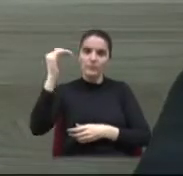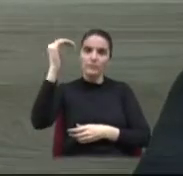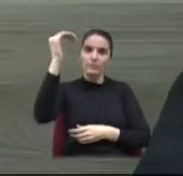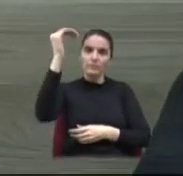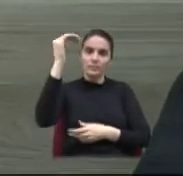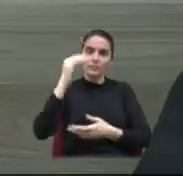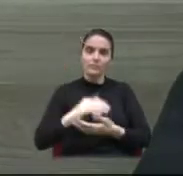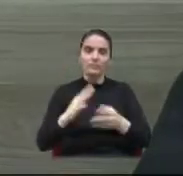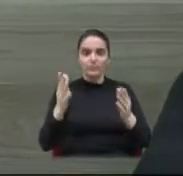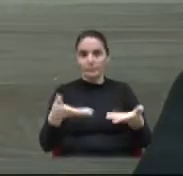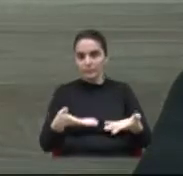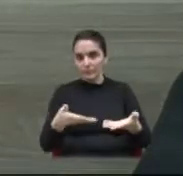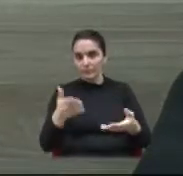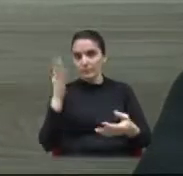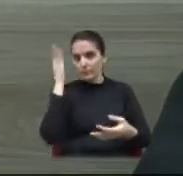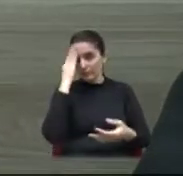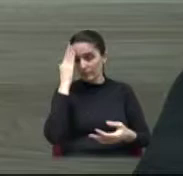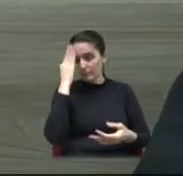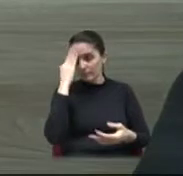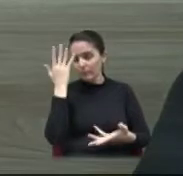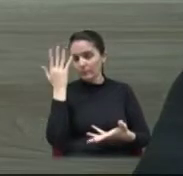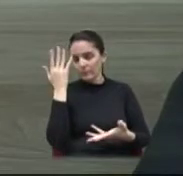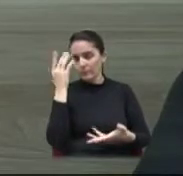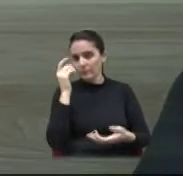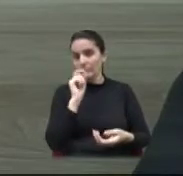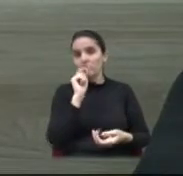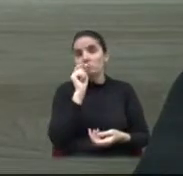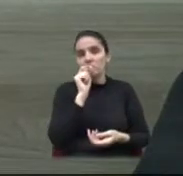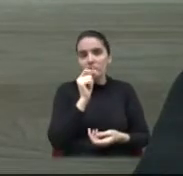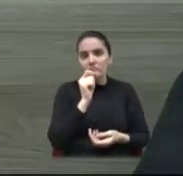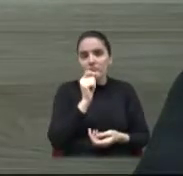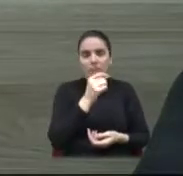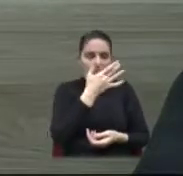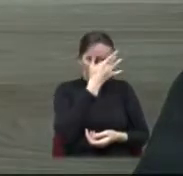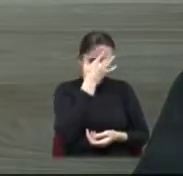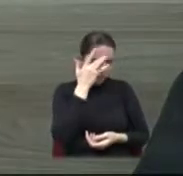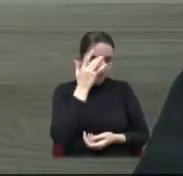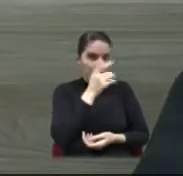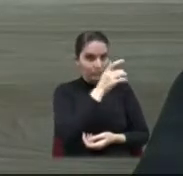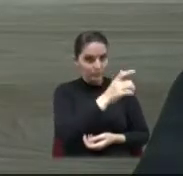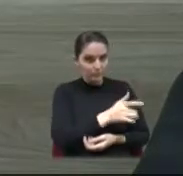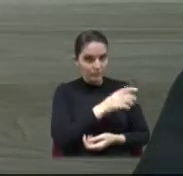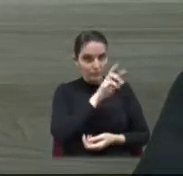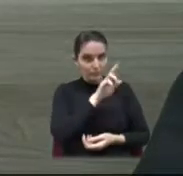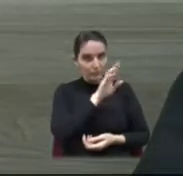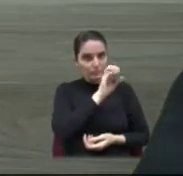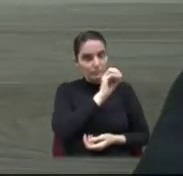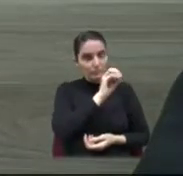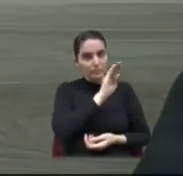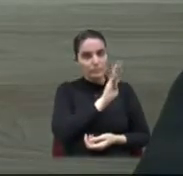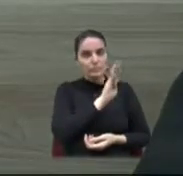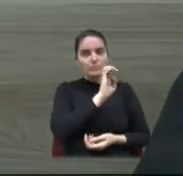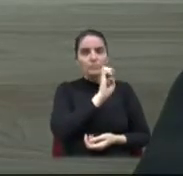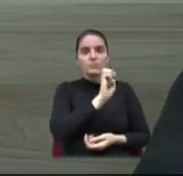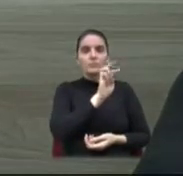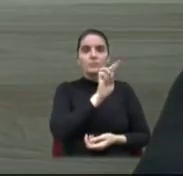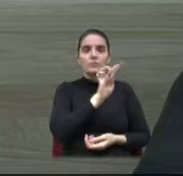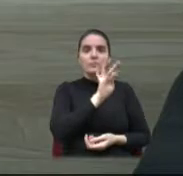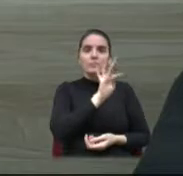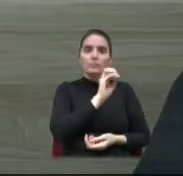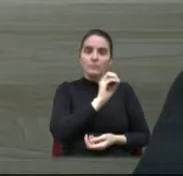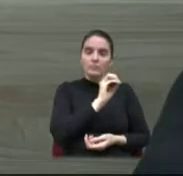e hoje sei a sumidade que foi Dr. Roberto de Andréia no nosso município, a